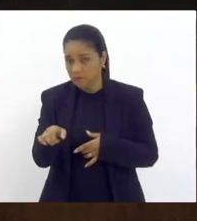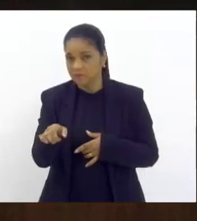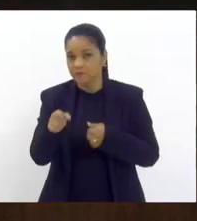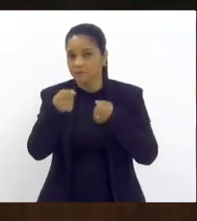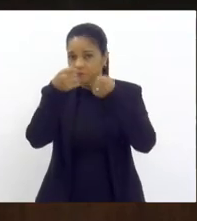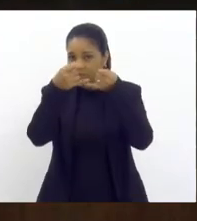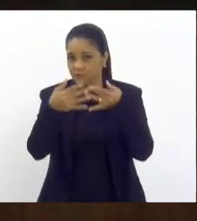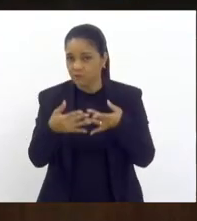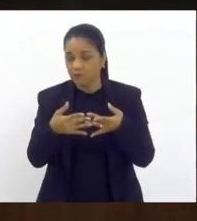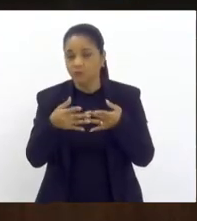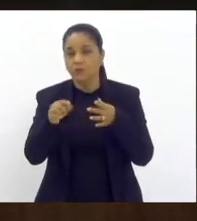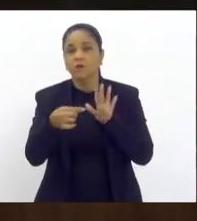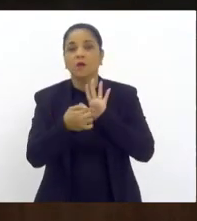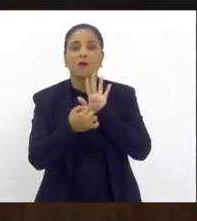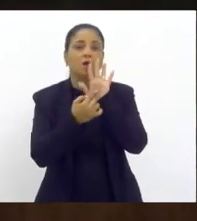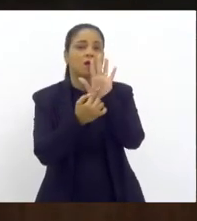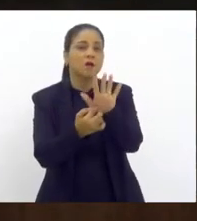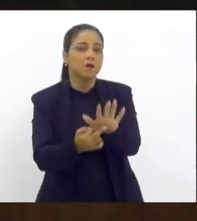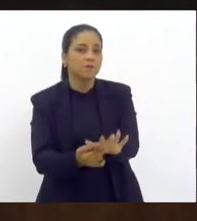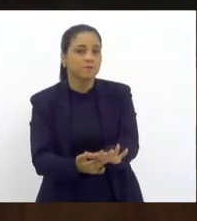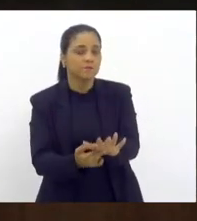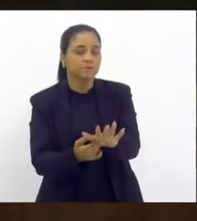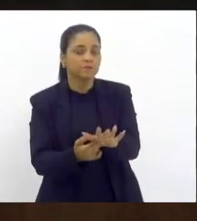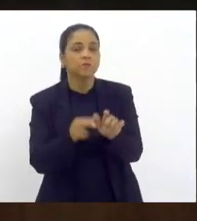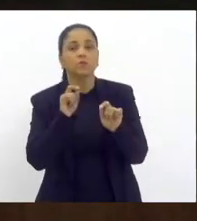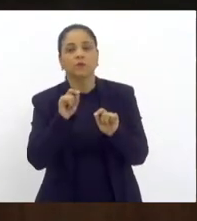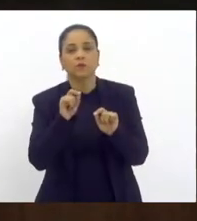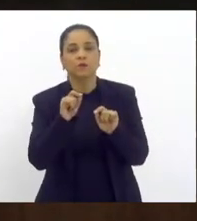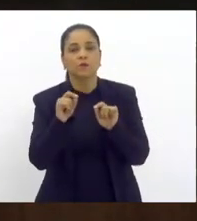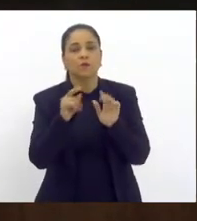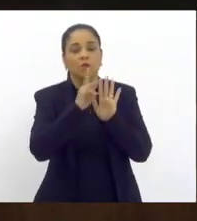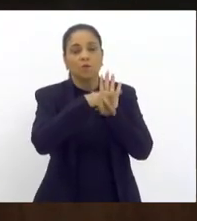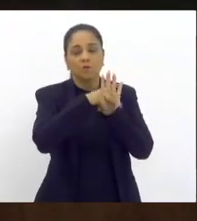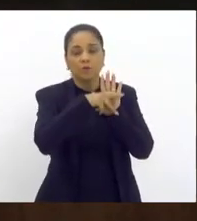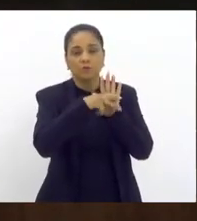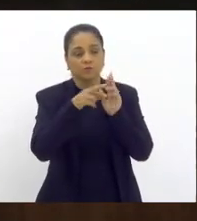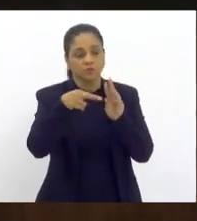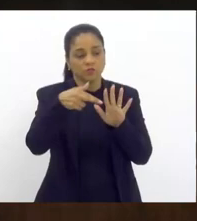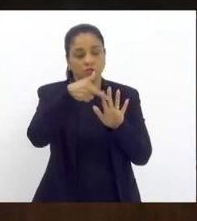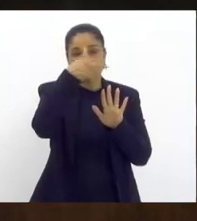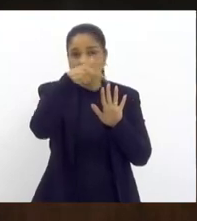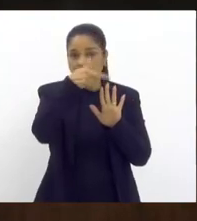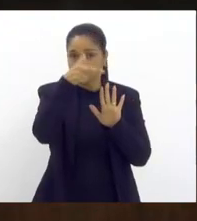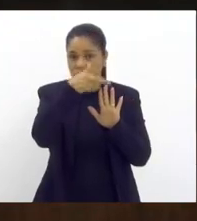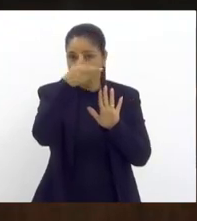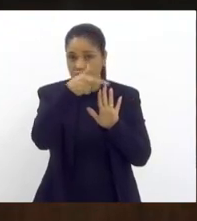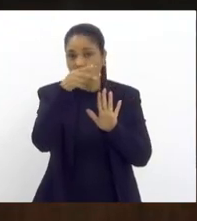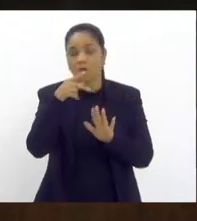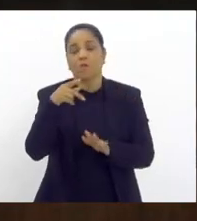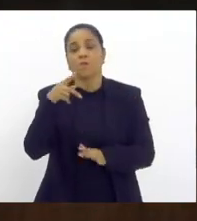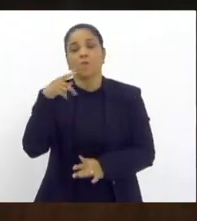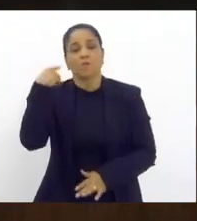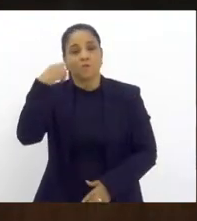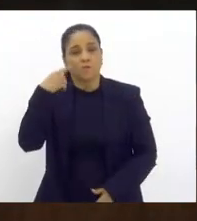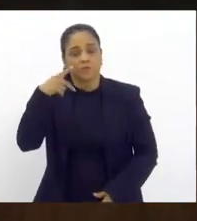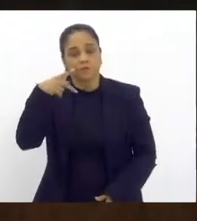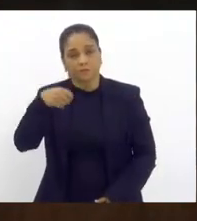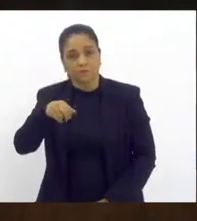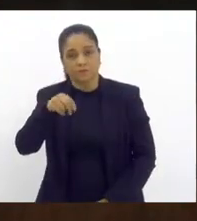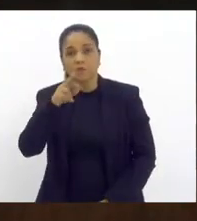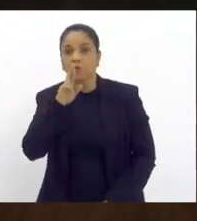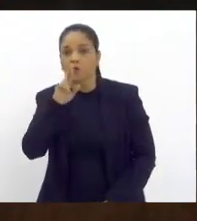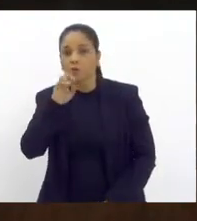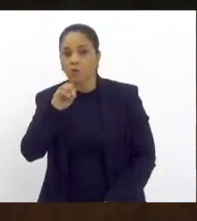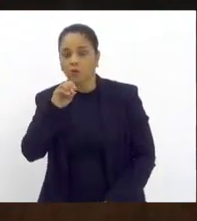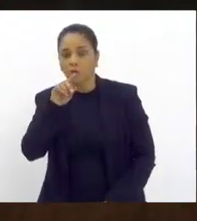nós apresentamos um projeto de resolução que o deputado Rodrigo prontamente apoiou, assim como a CCJ, que